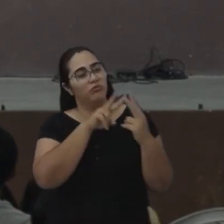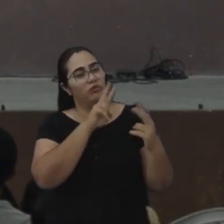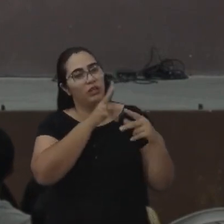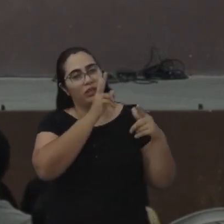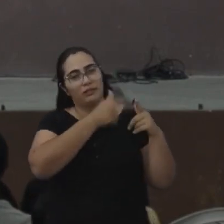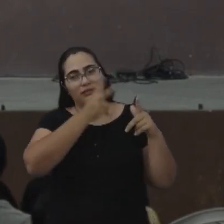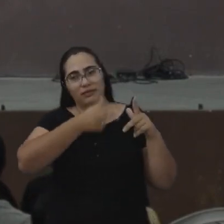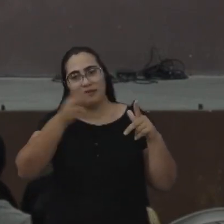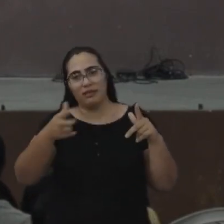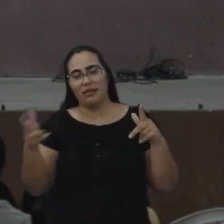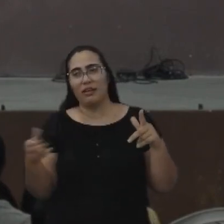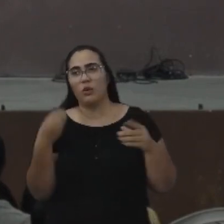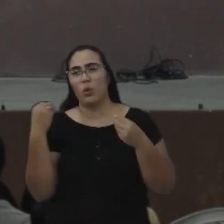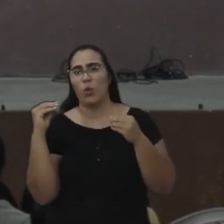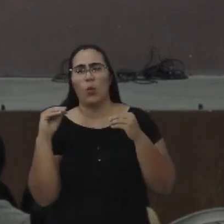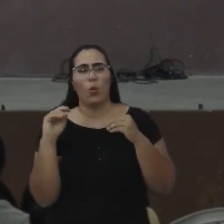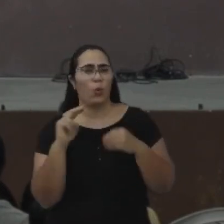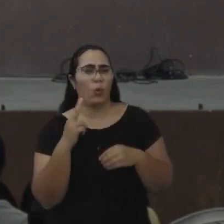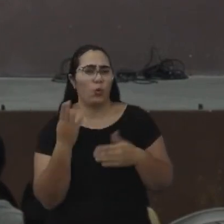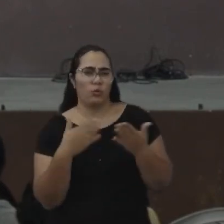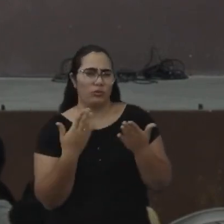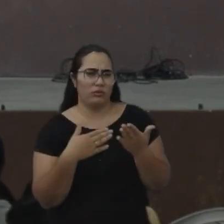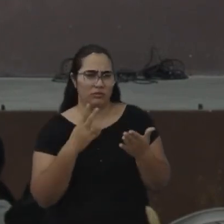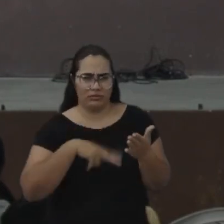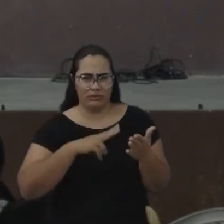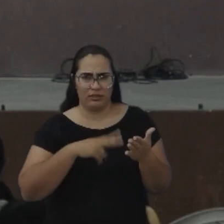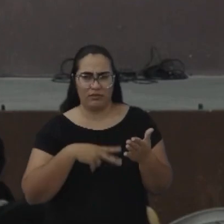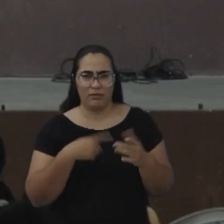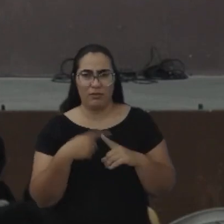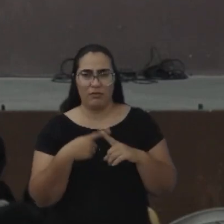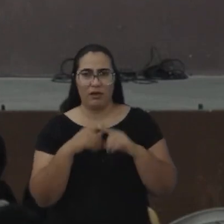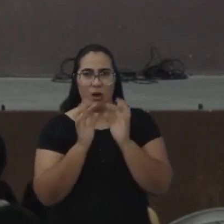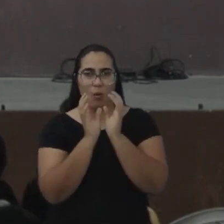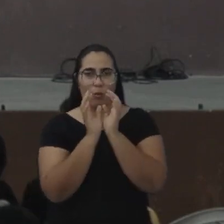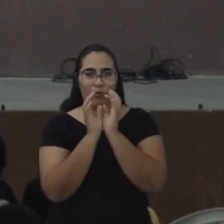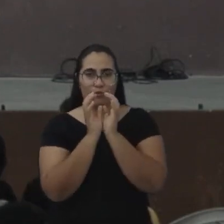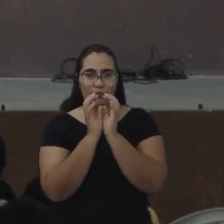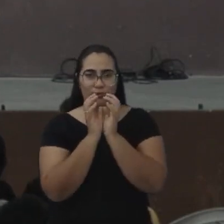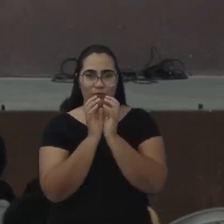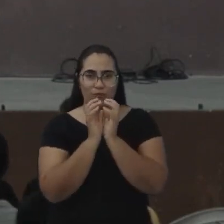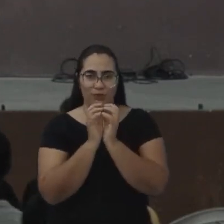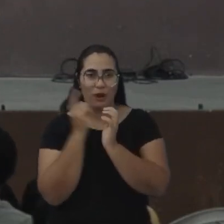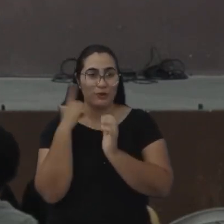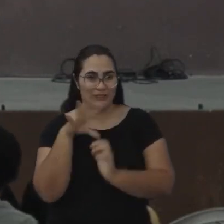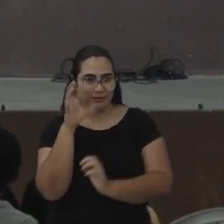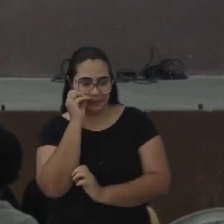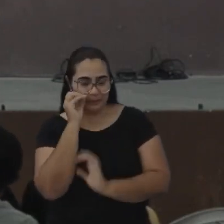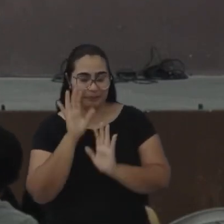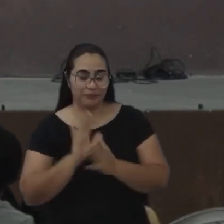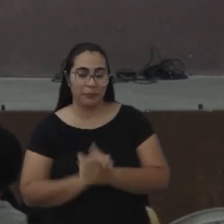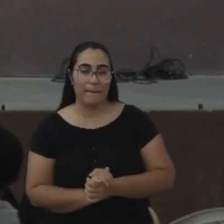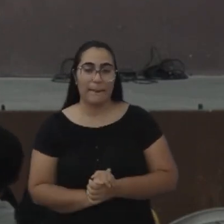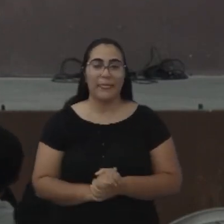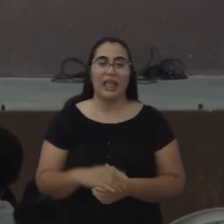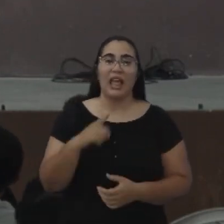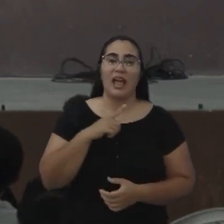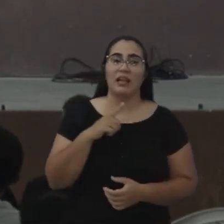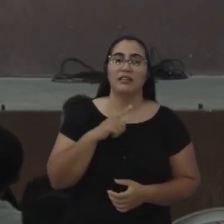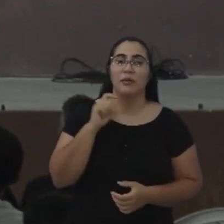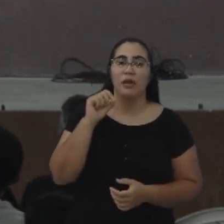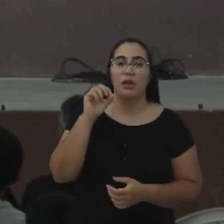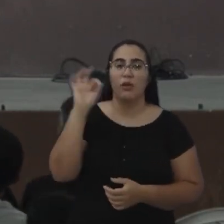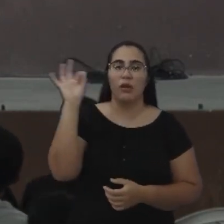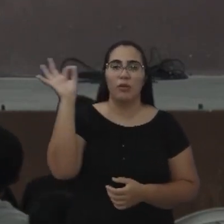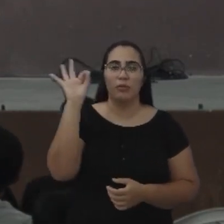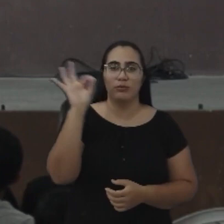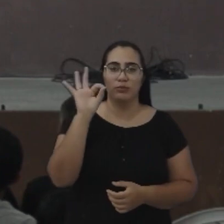livro, leio alguma coisa, para o juízo ir desacelerando para eu dormir. Aí tem uma bendita de umas moscas chatas,